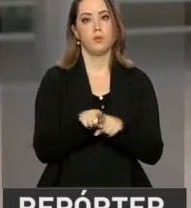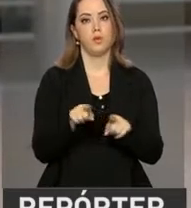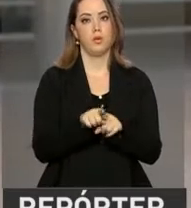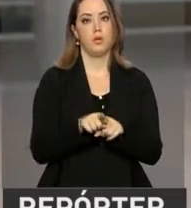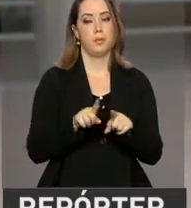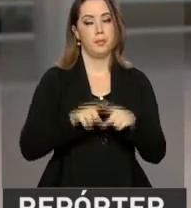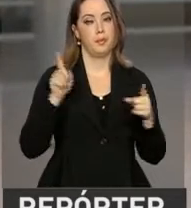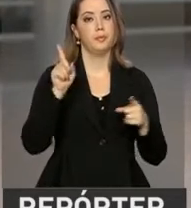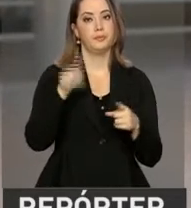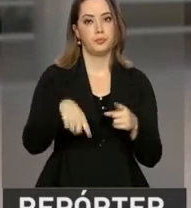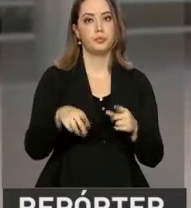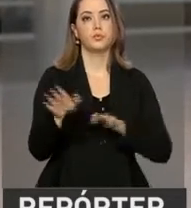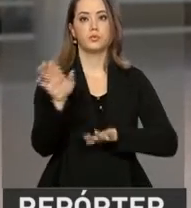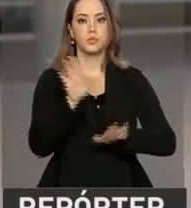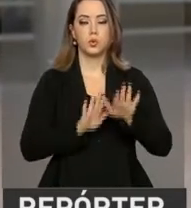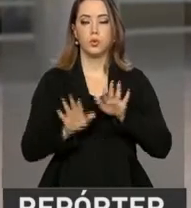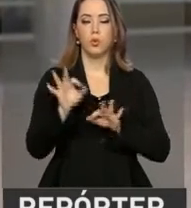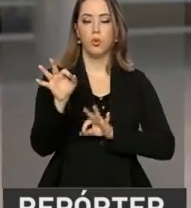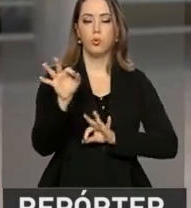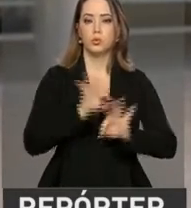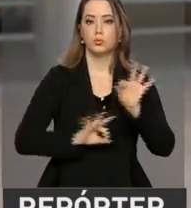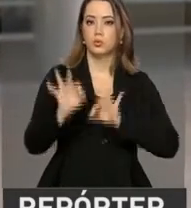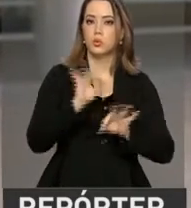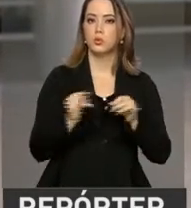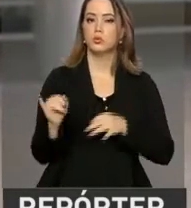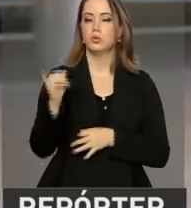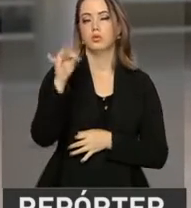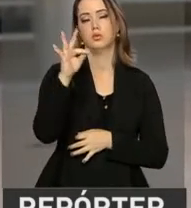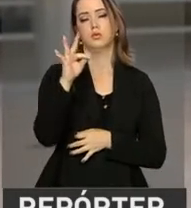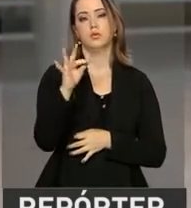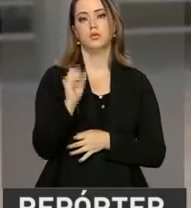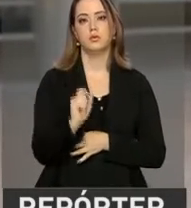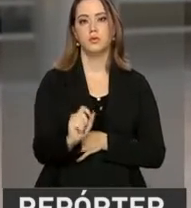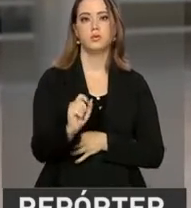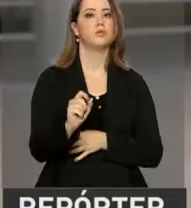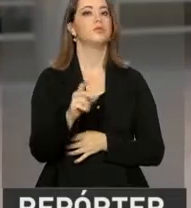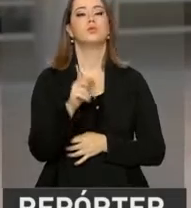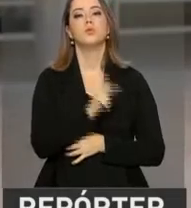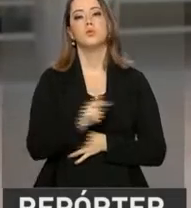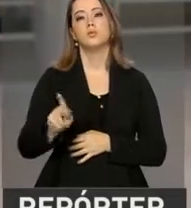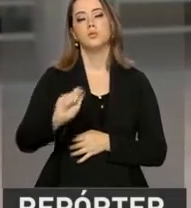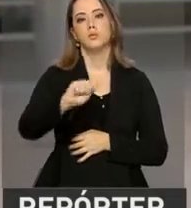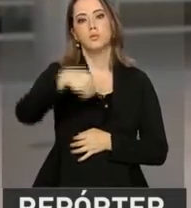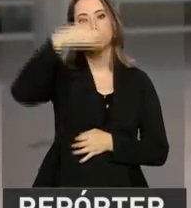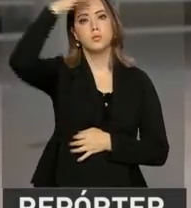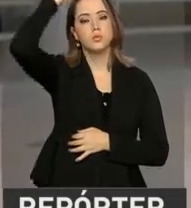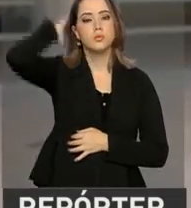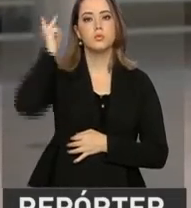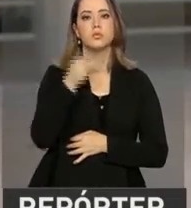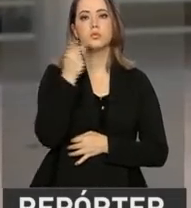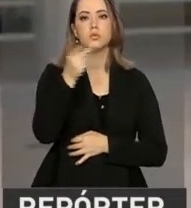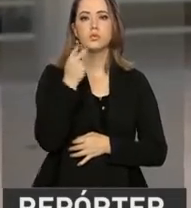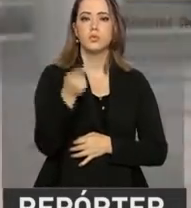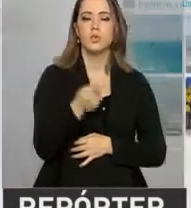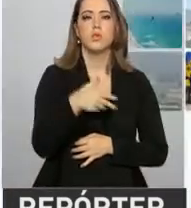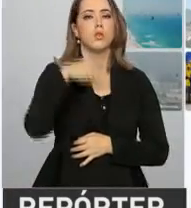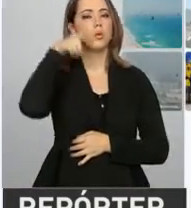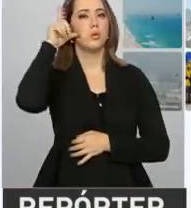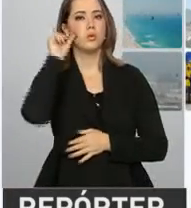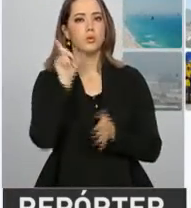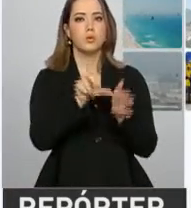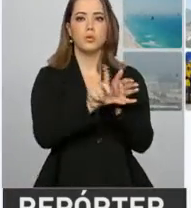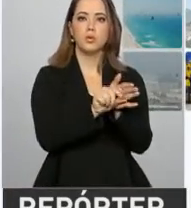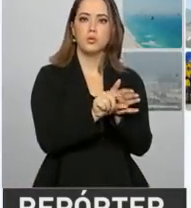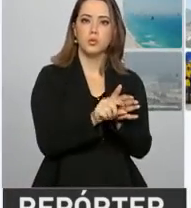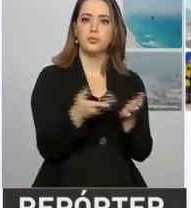da inflação. E o presidente em exercício, Michel Temer, se manifestou ontem pelas redes sociais sobre